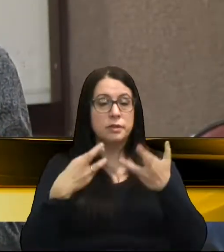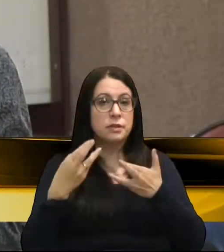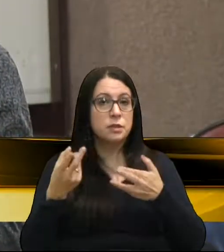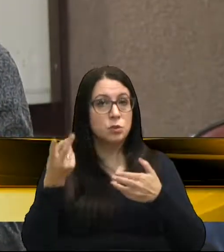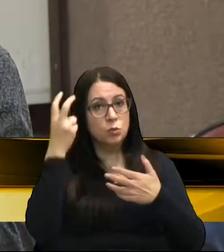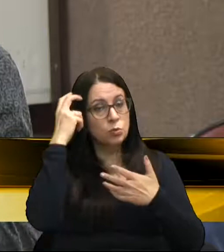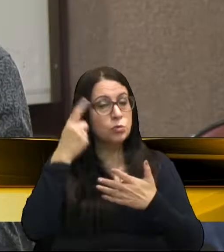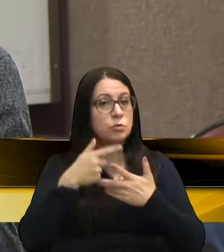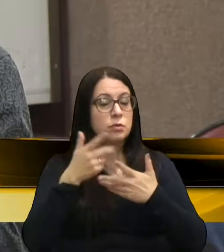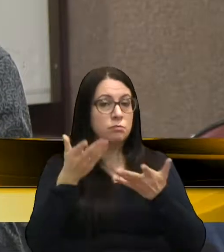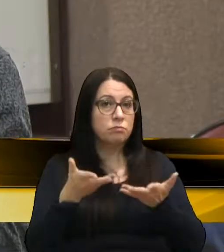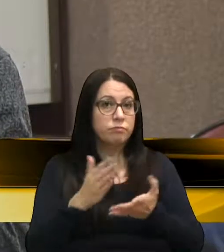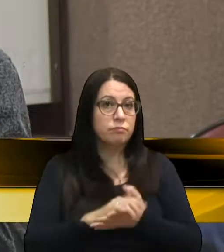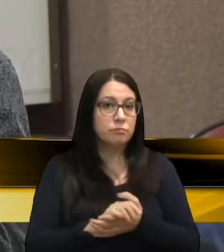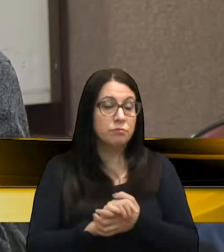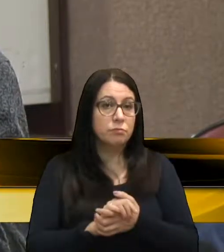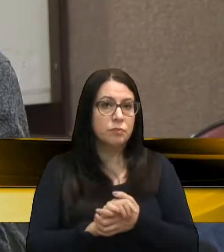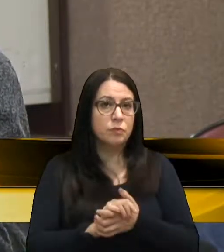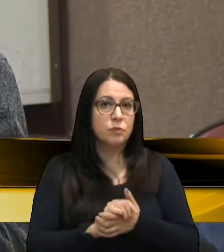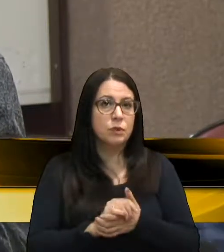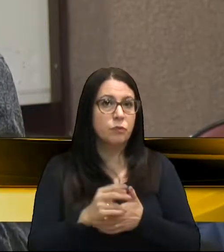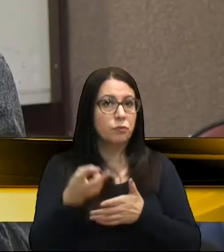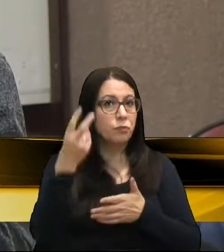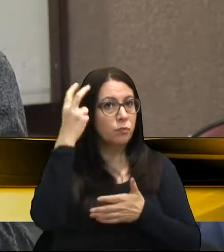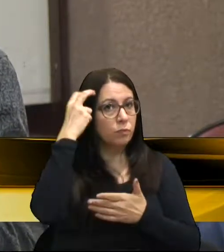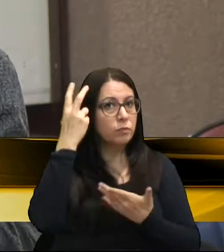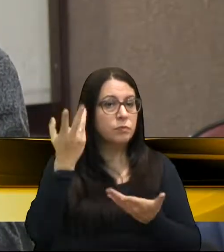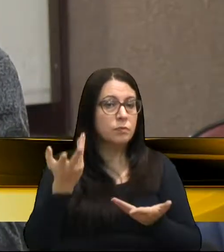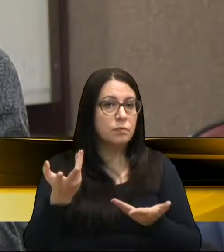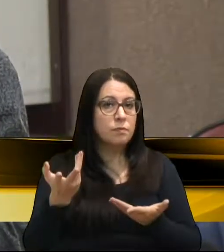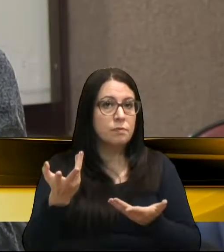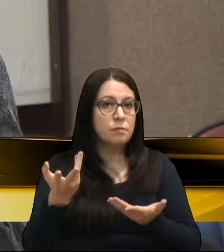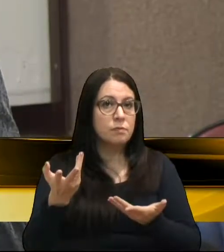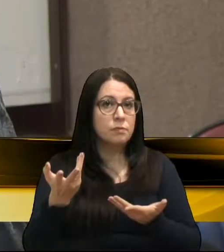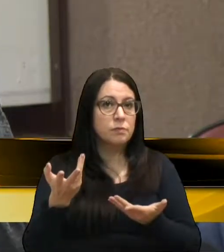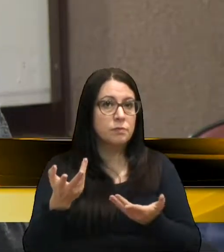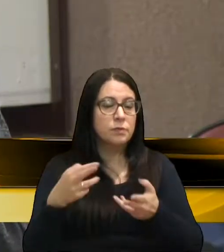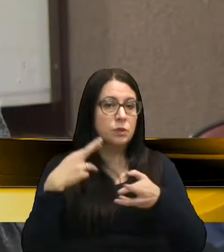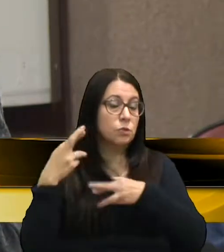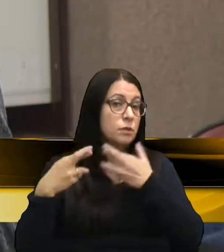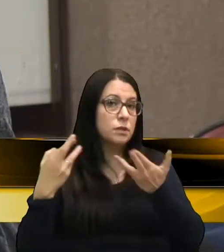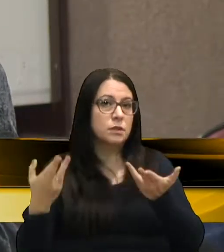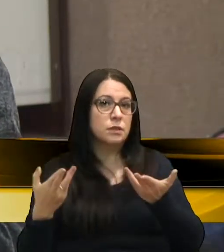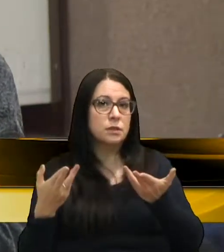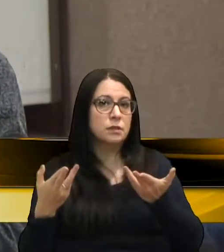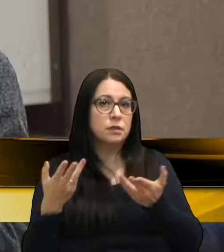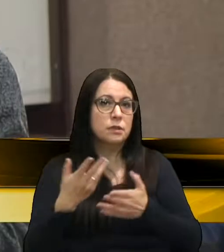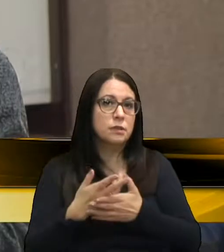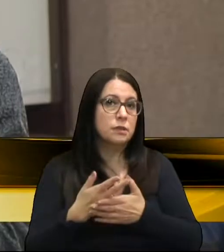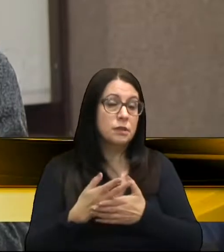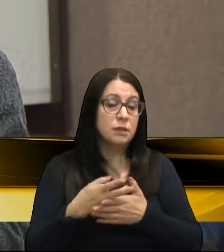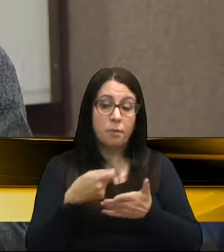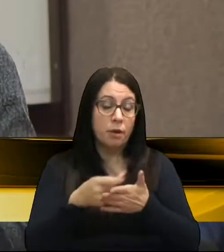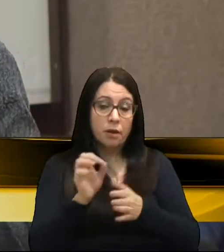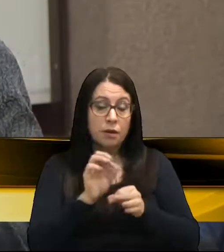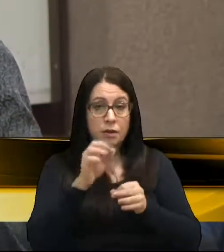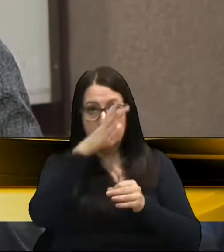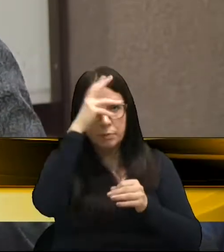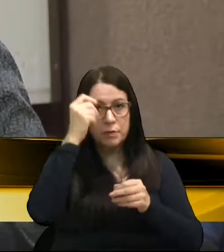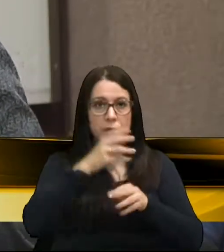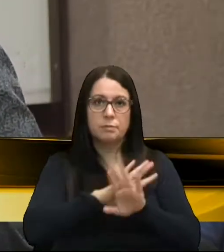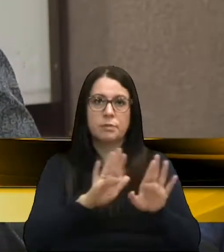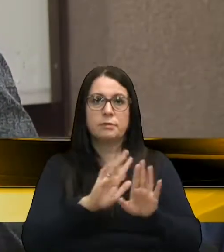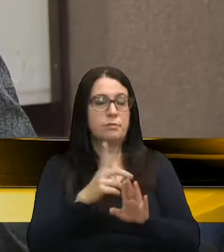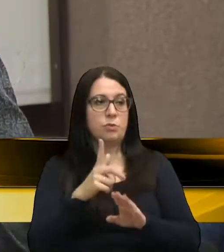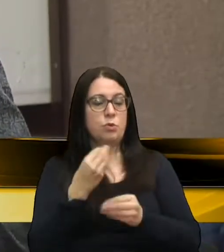cultura. Agora, quando é uma cultura e um lazer que não custa nada para o município, ele quer acabar. Daí